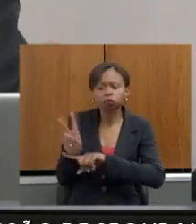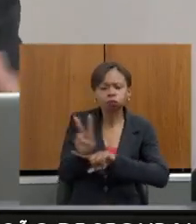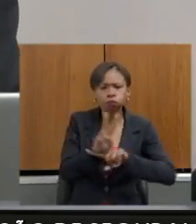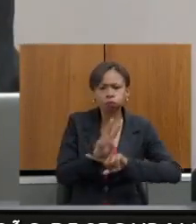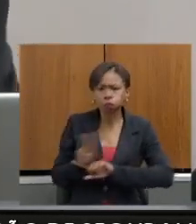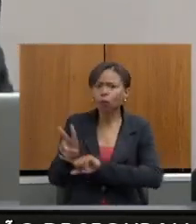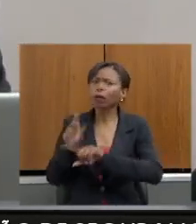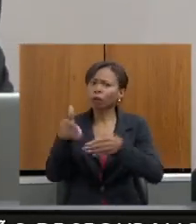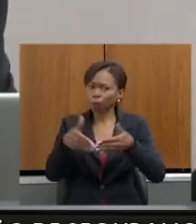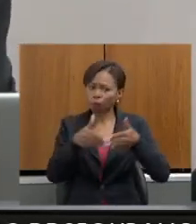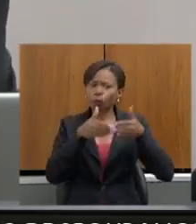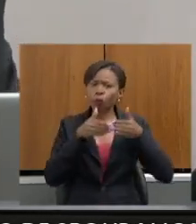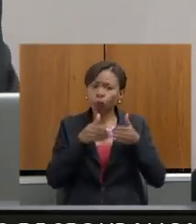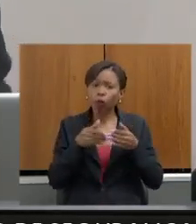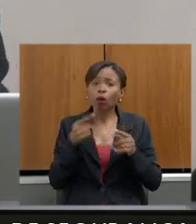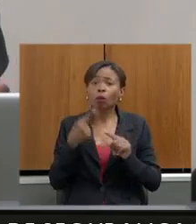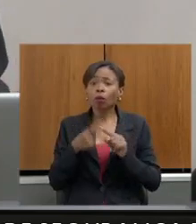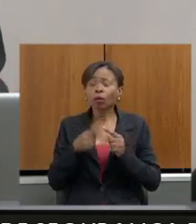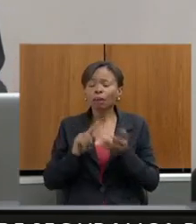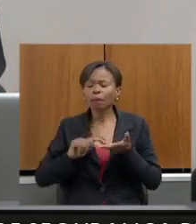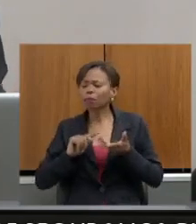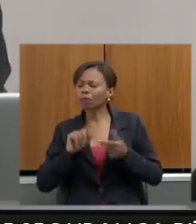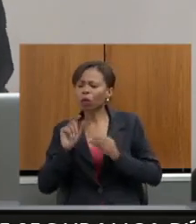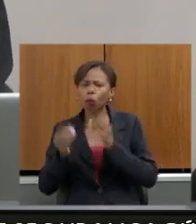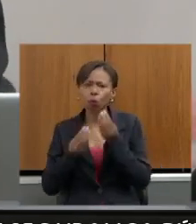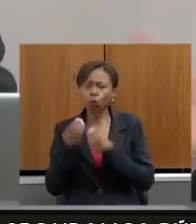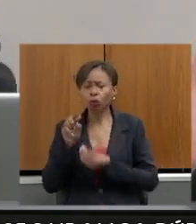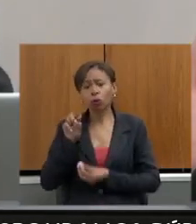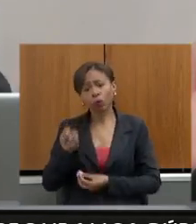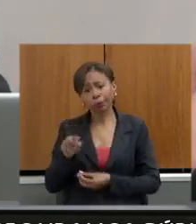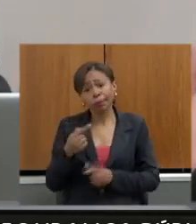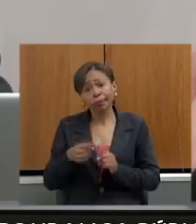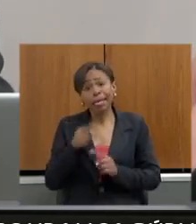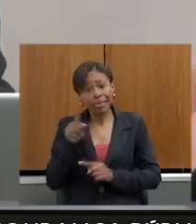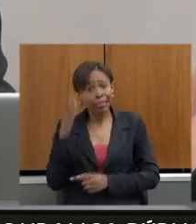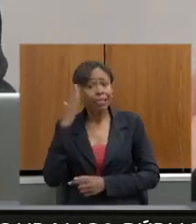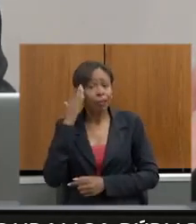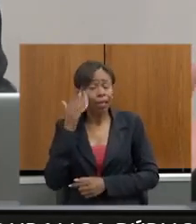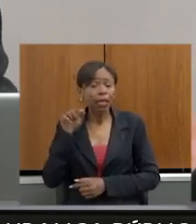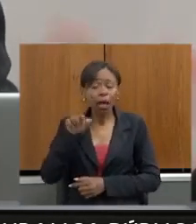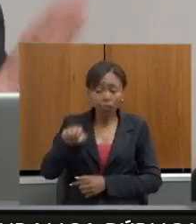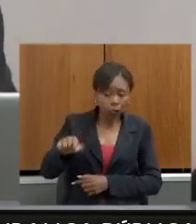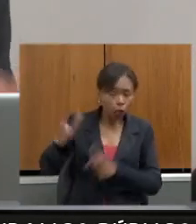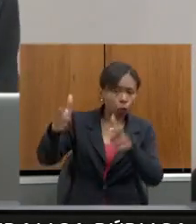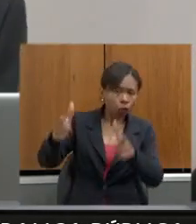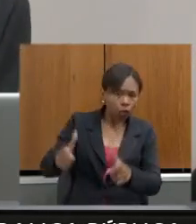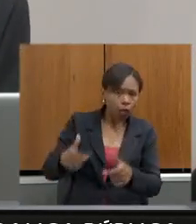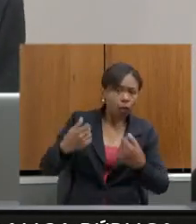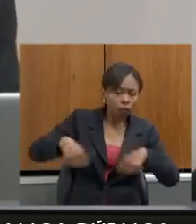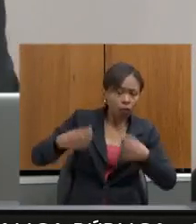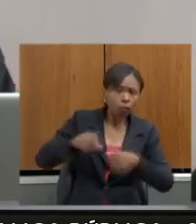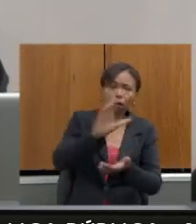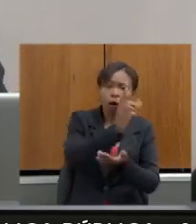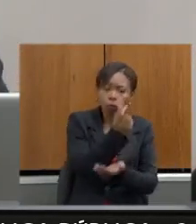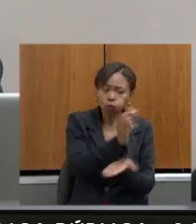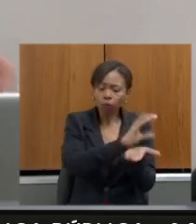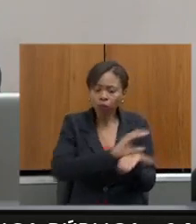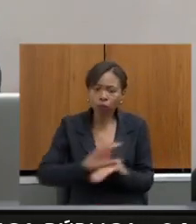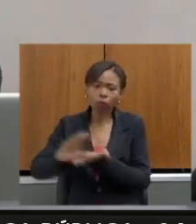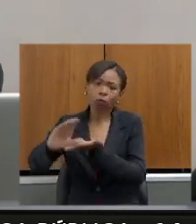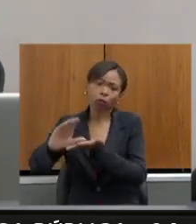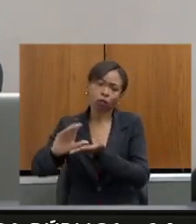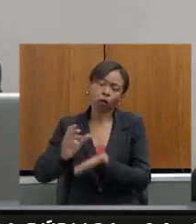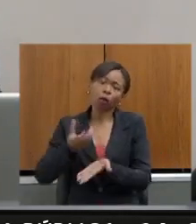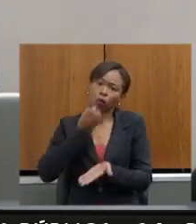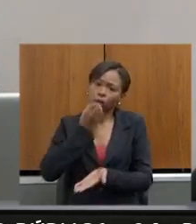e esse levantamento que as for assinar agora nós sabemos não podemos carregar recurso aqui porque se que vai ser muito bem aplicado